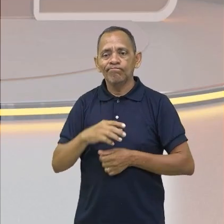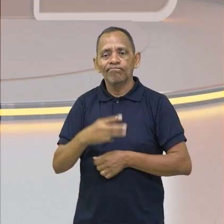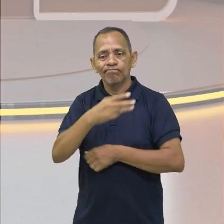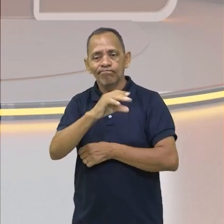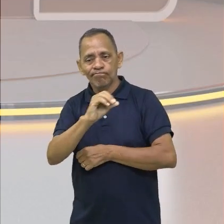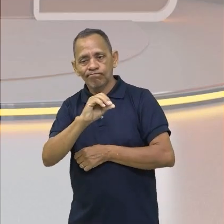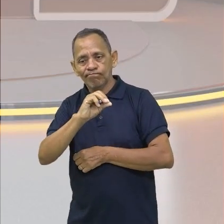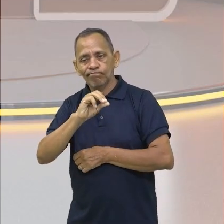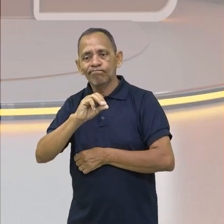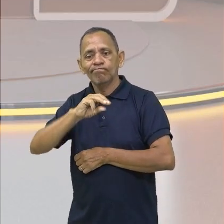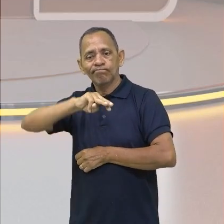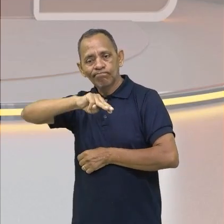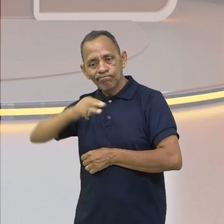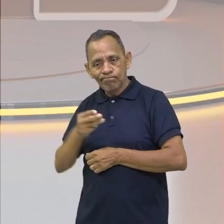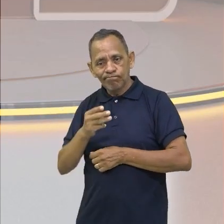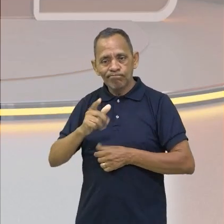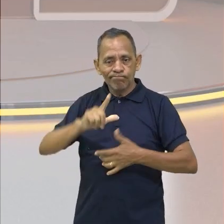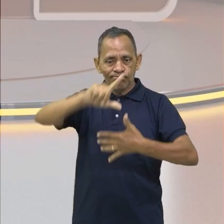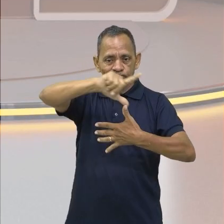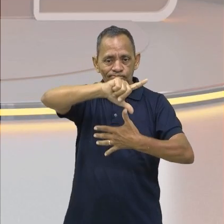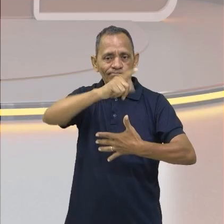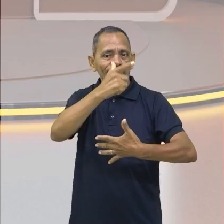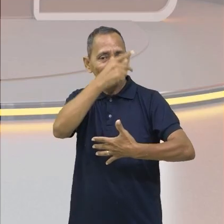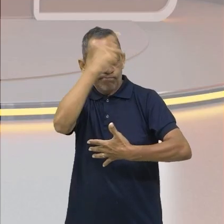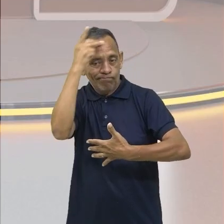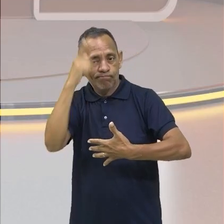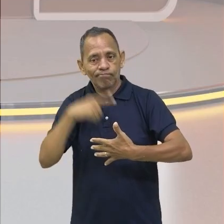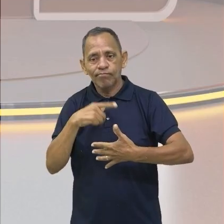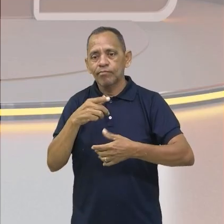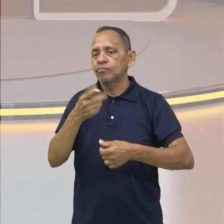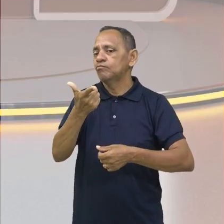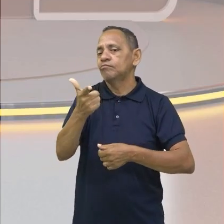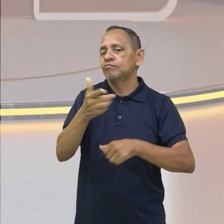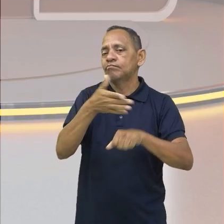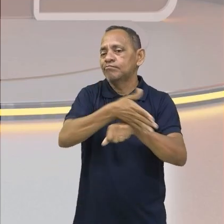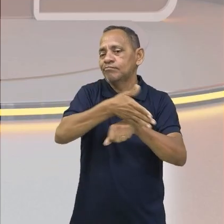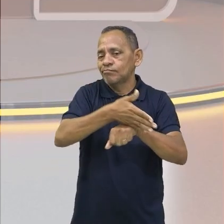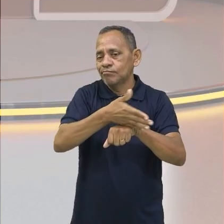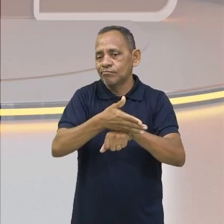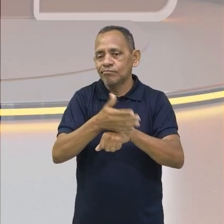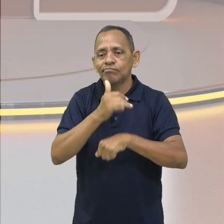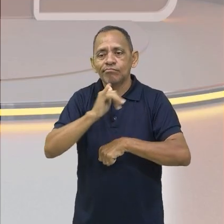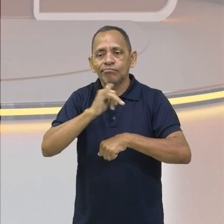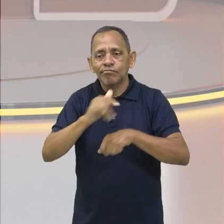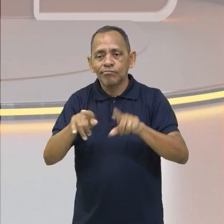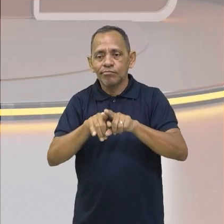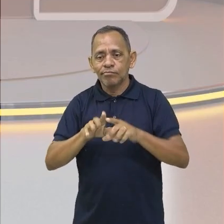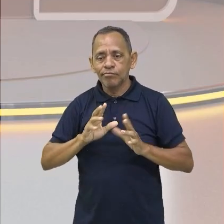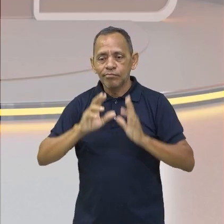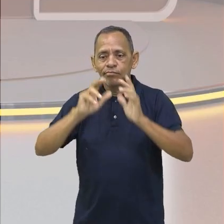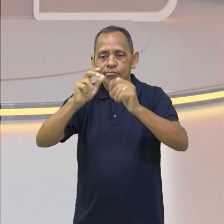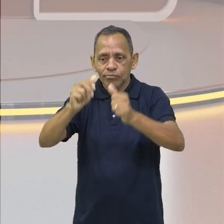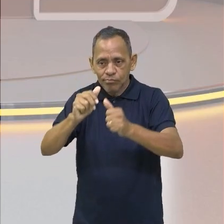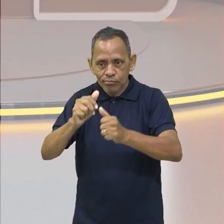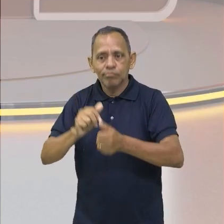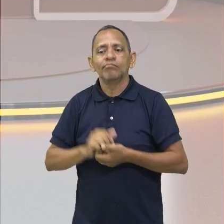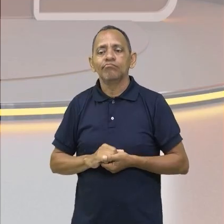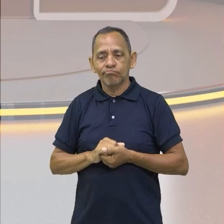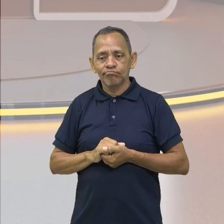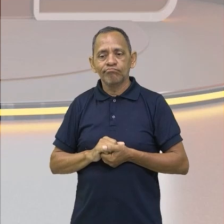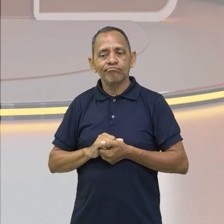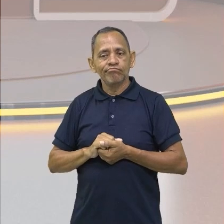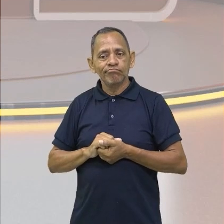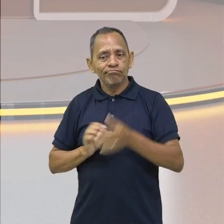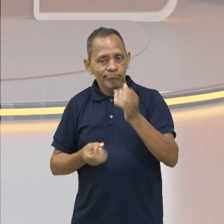de latino-americanos, eles não vão ter acesso à eletricidade, mesmo com todos esses recursos, gente. Então, a produção